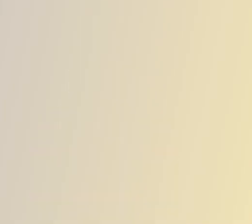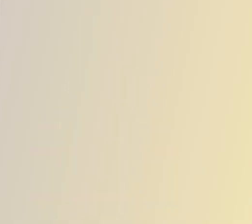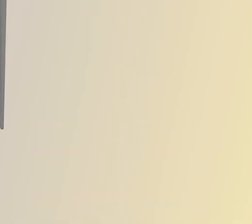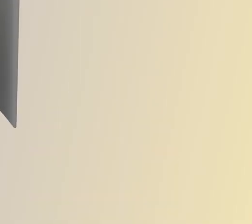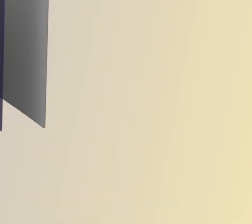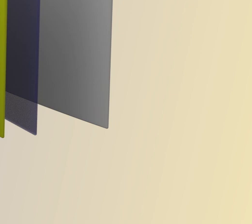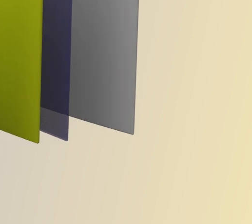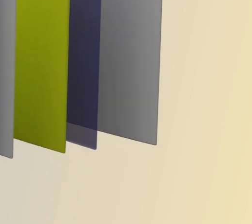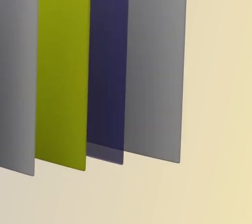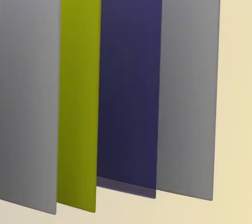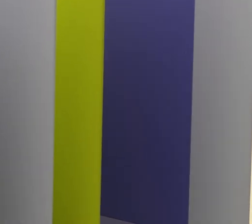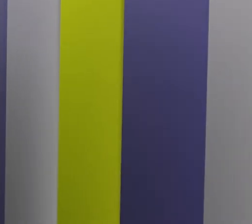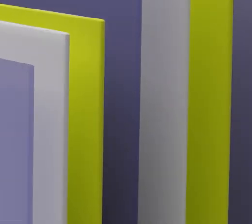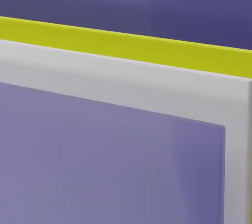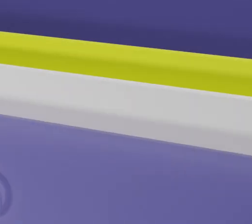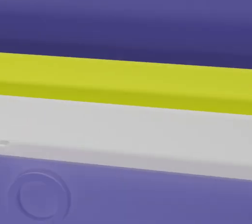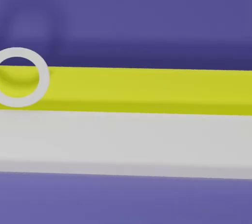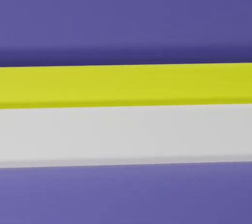aprovada.